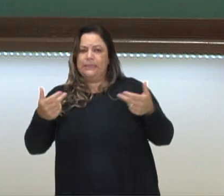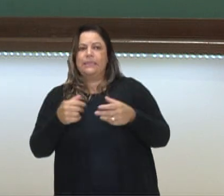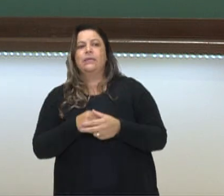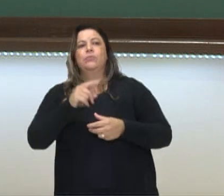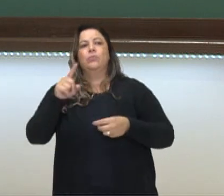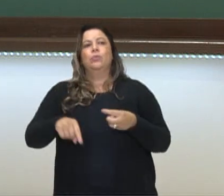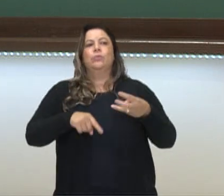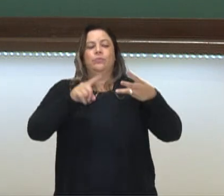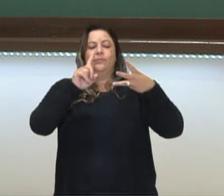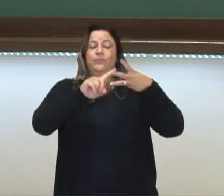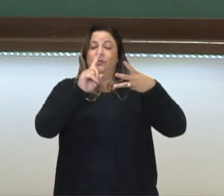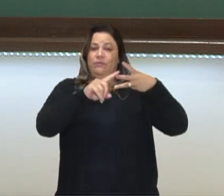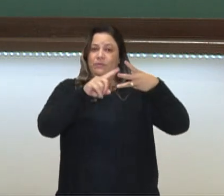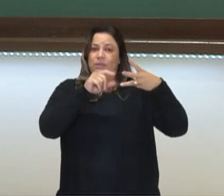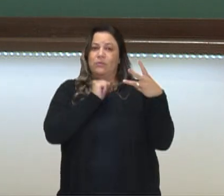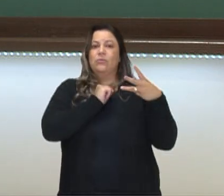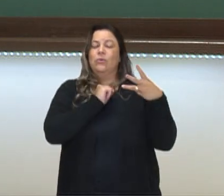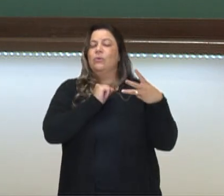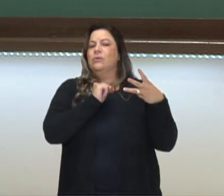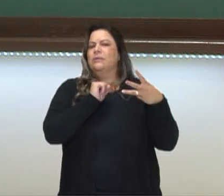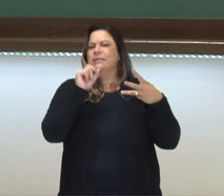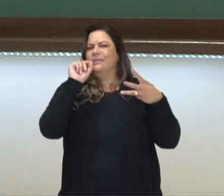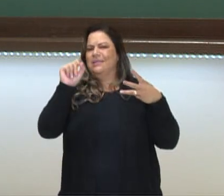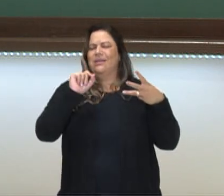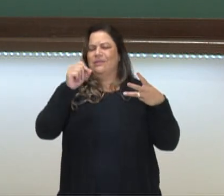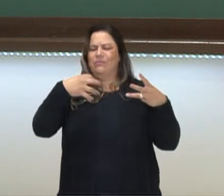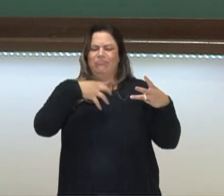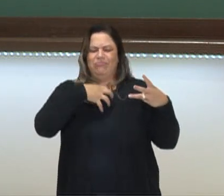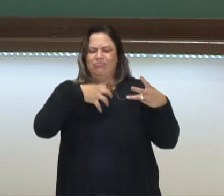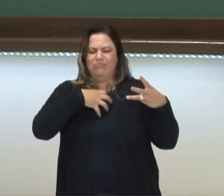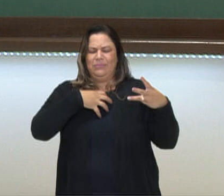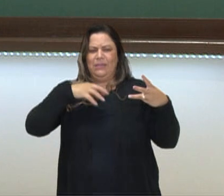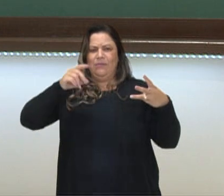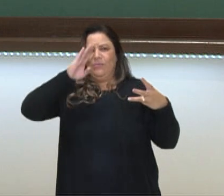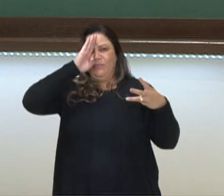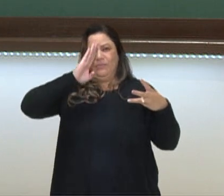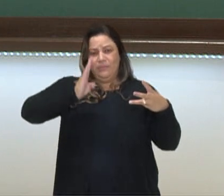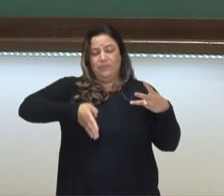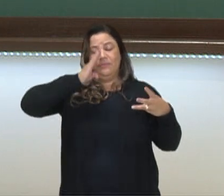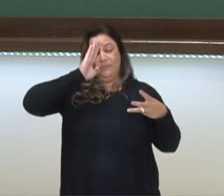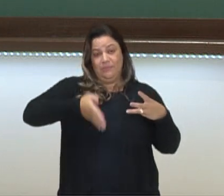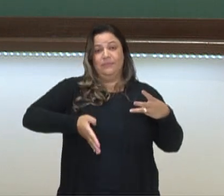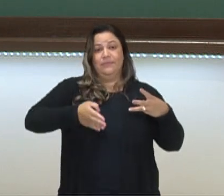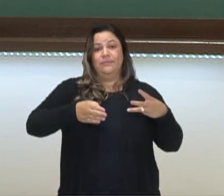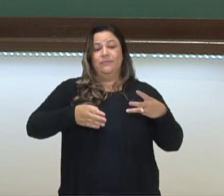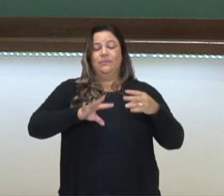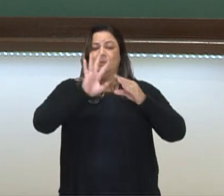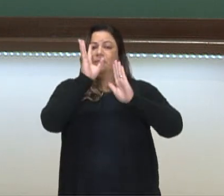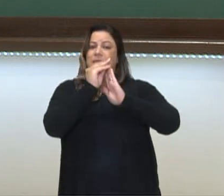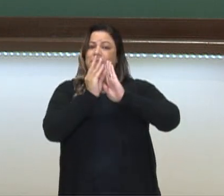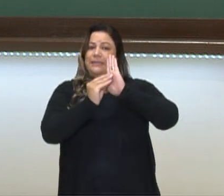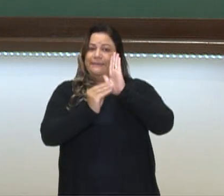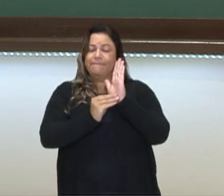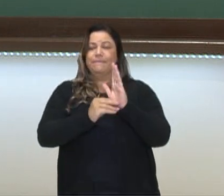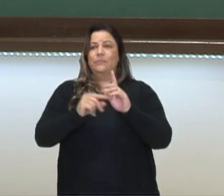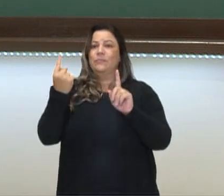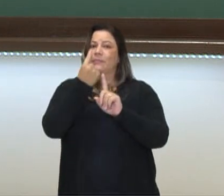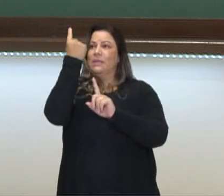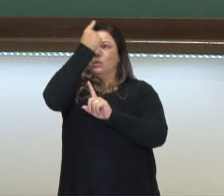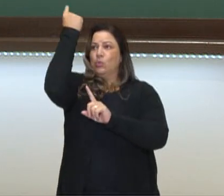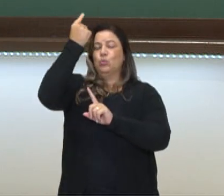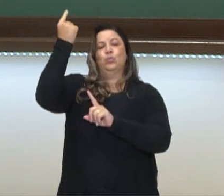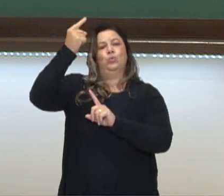climáticos. Já fatores climáticos sendo condições que estão diretamente relacionadas a esses elementos, como a altitude,